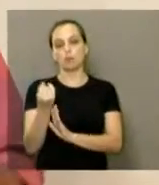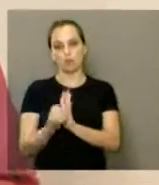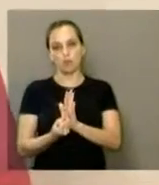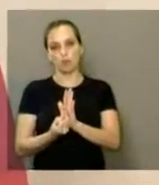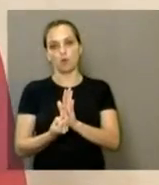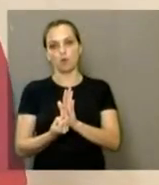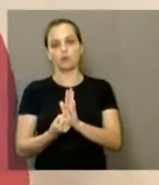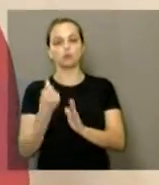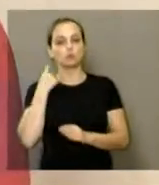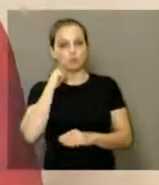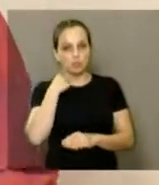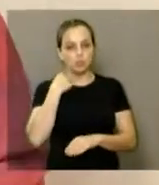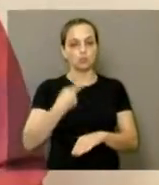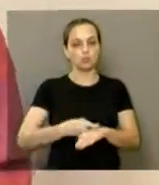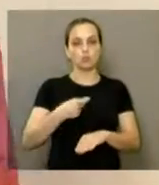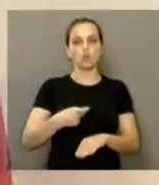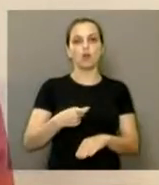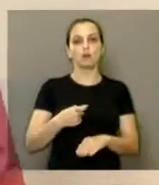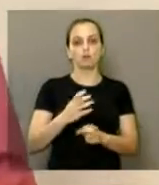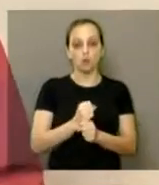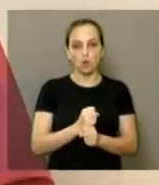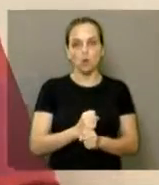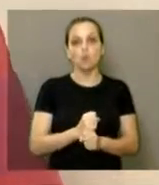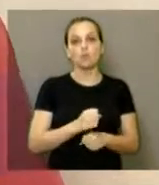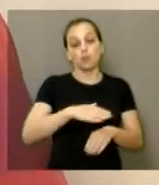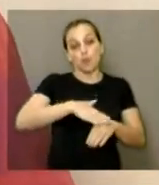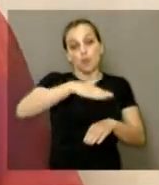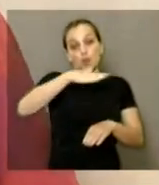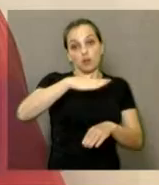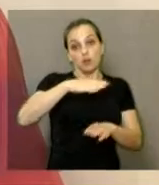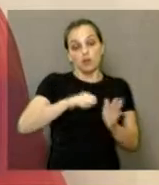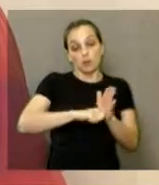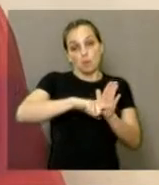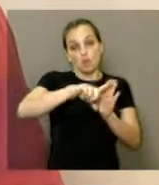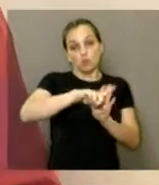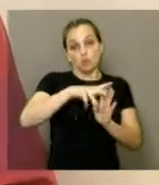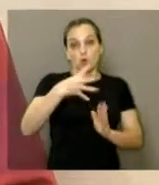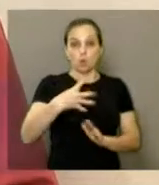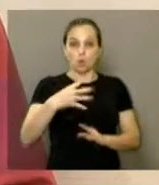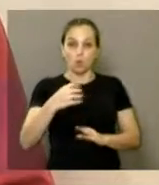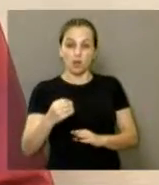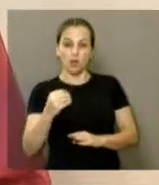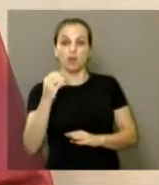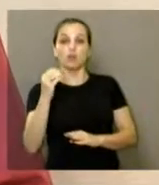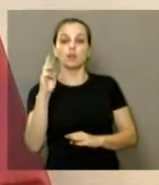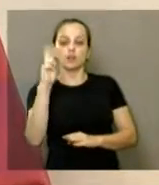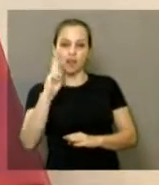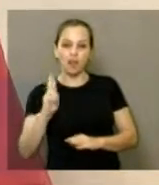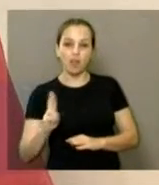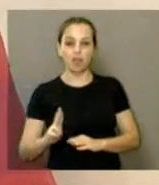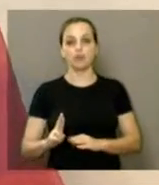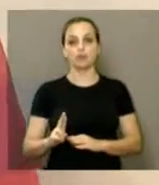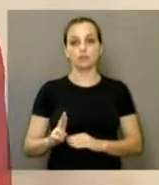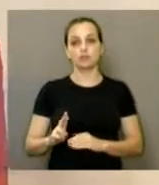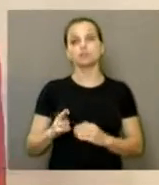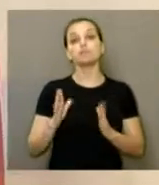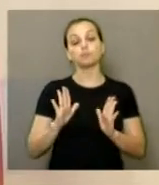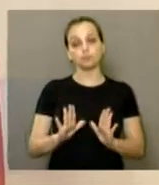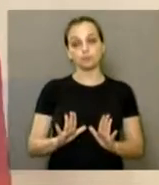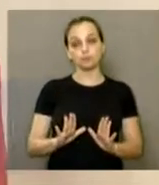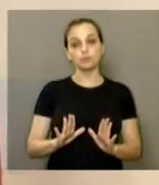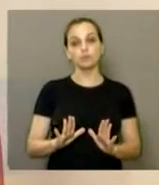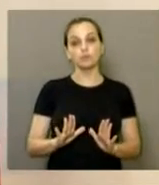aumentou 1000%, de R$ 4,00 para R$ 40,00, R$ 25,00, R$ 30,00. Então,